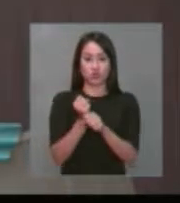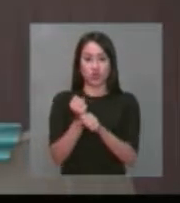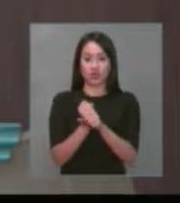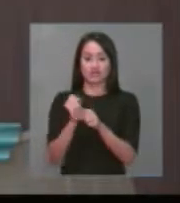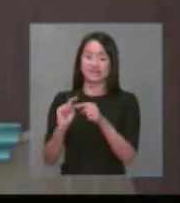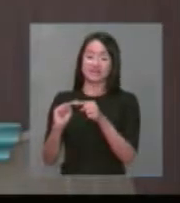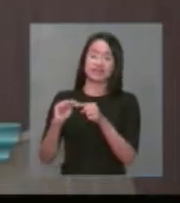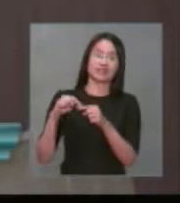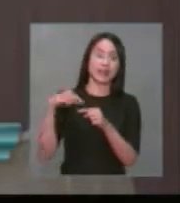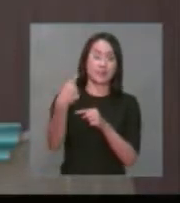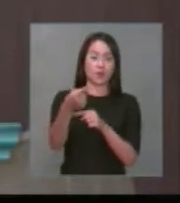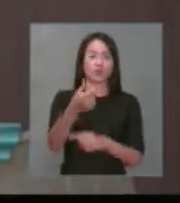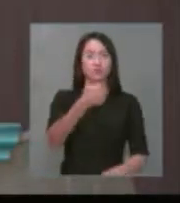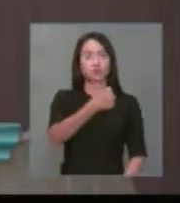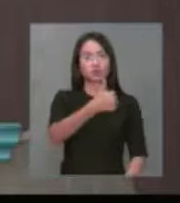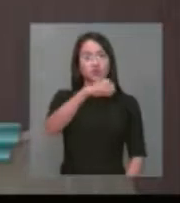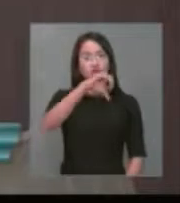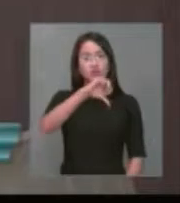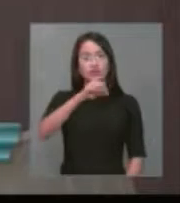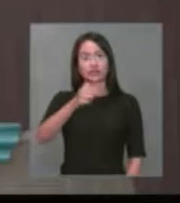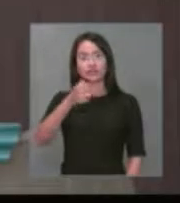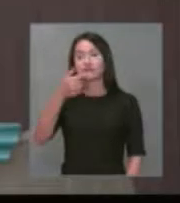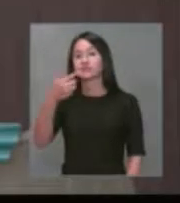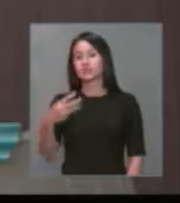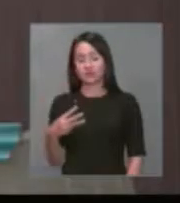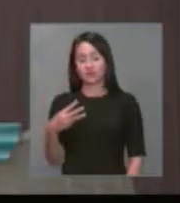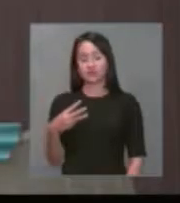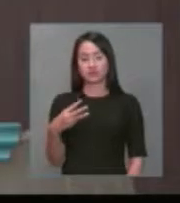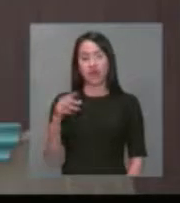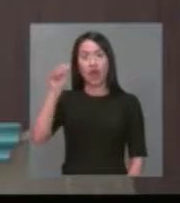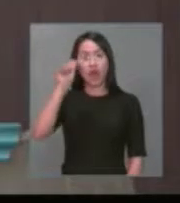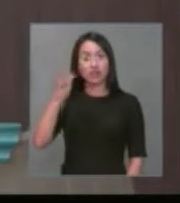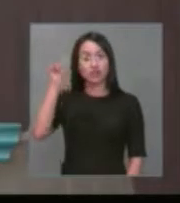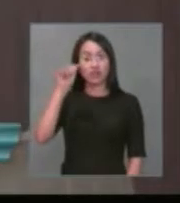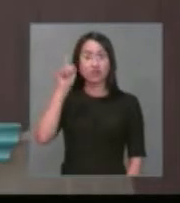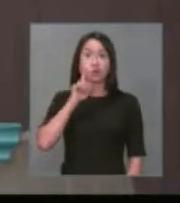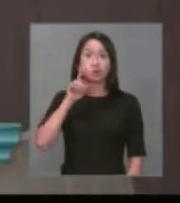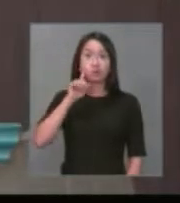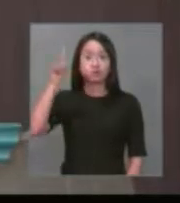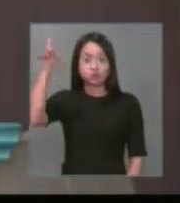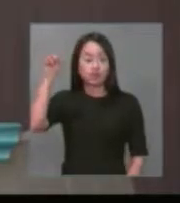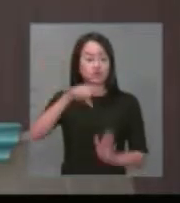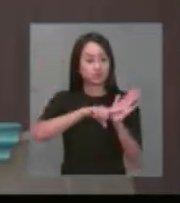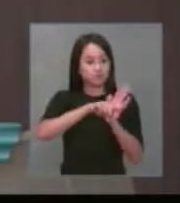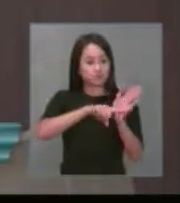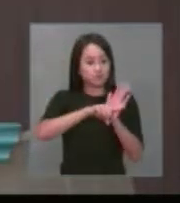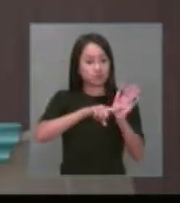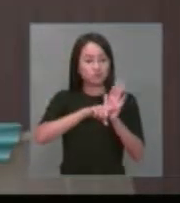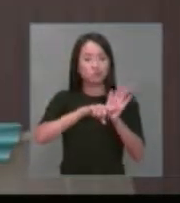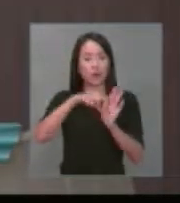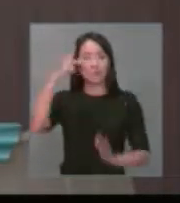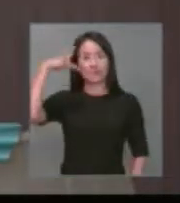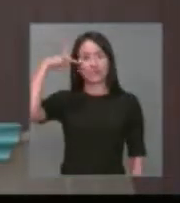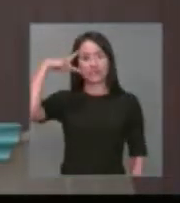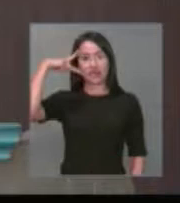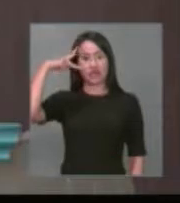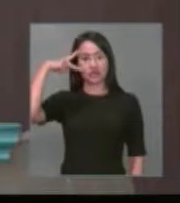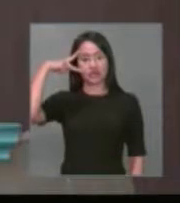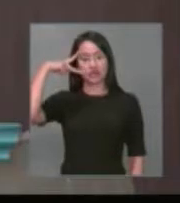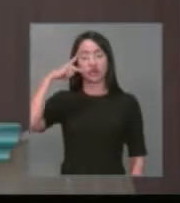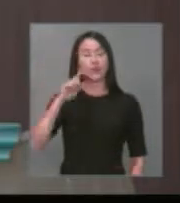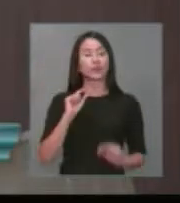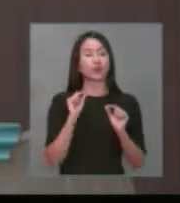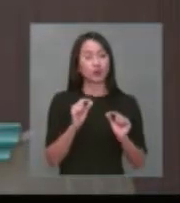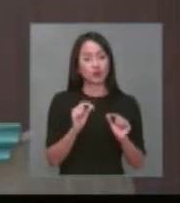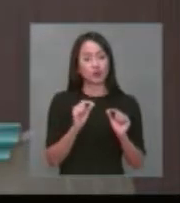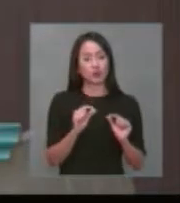psicologia ofereçam terapia de reversão sexual. A parlamentar também manifestou apoio ao Conselho Regional de